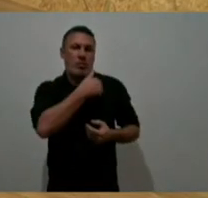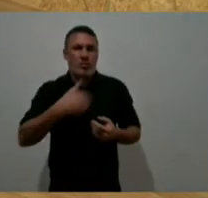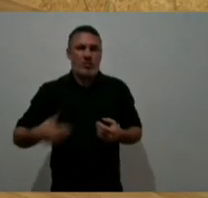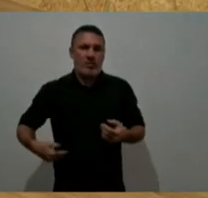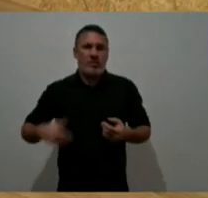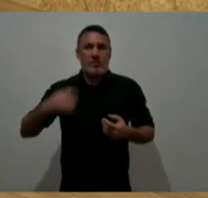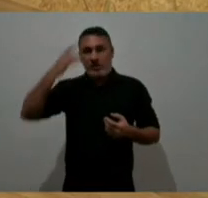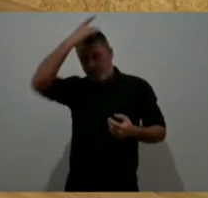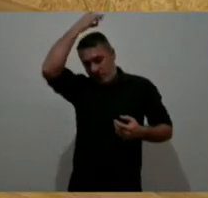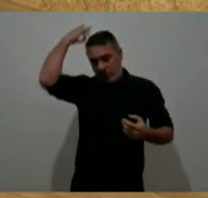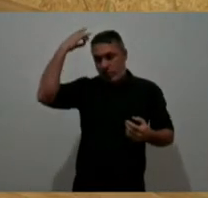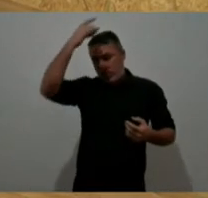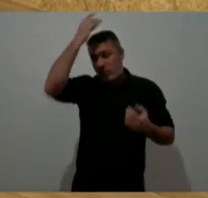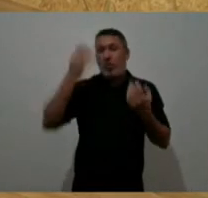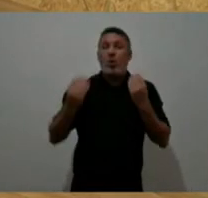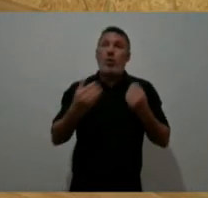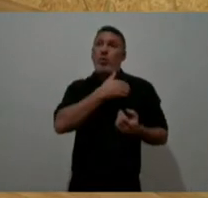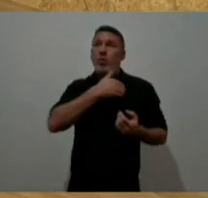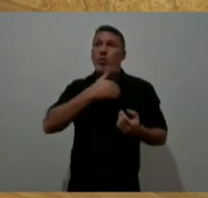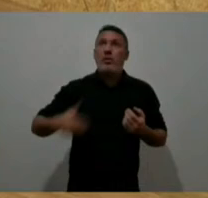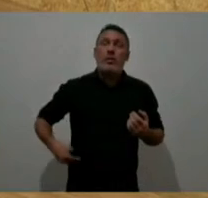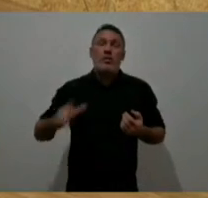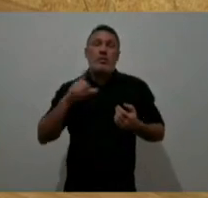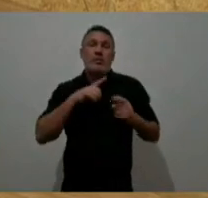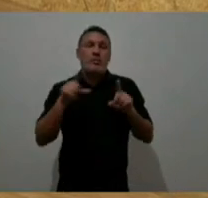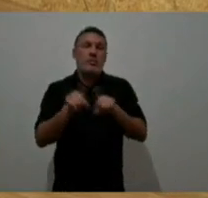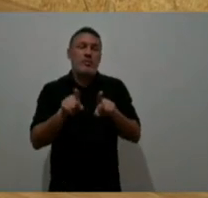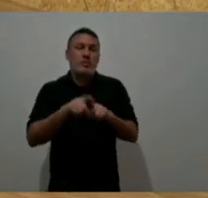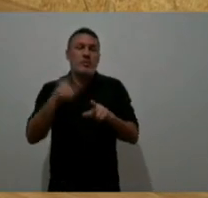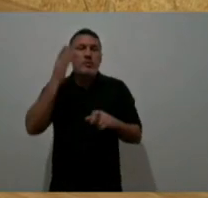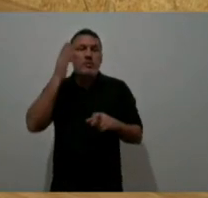Santo como um todo tem se preparado e se posicionado.